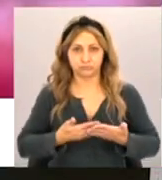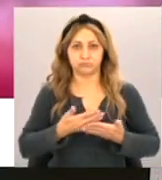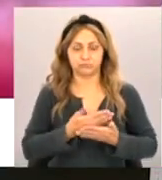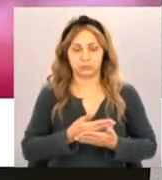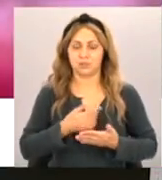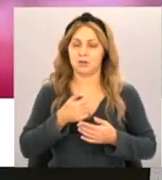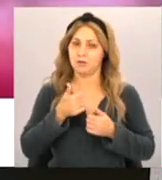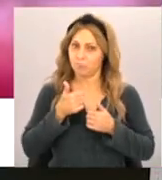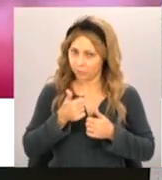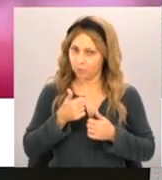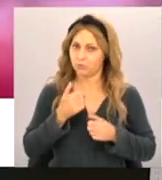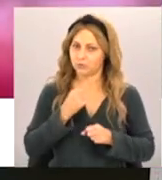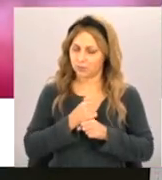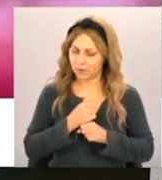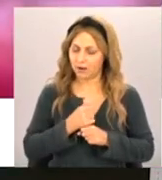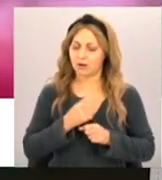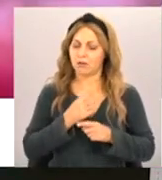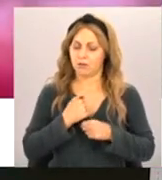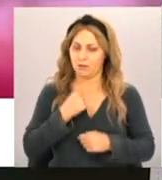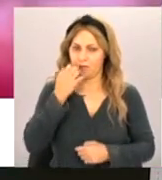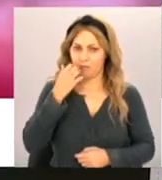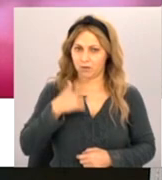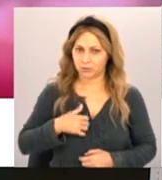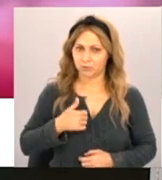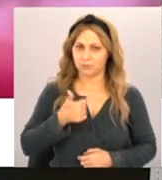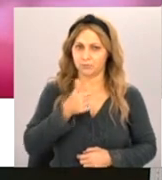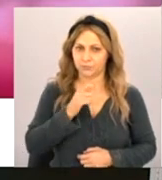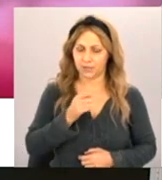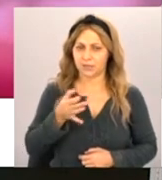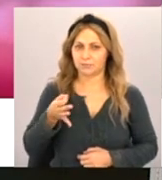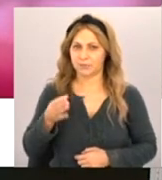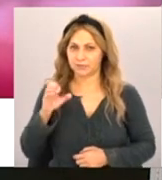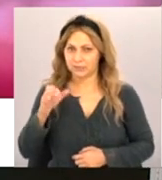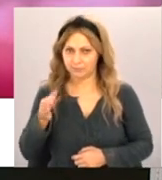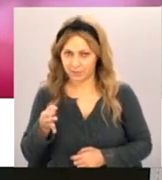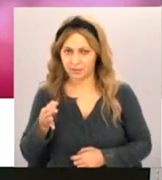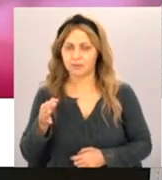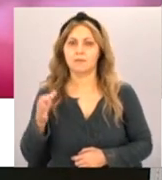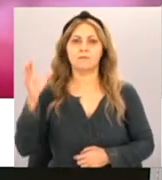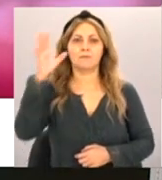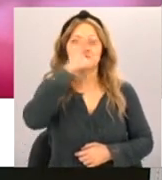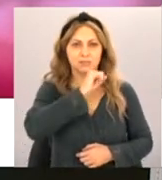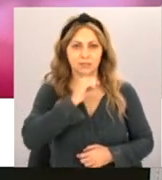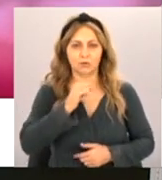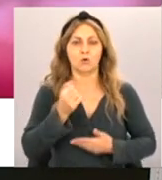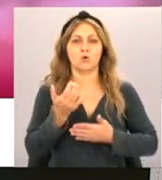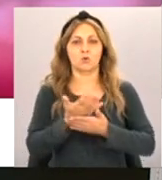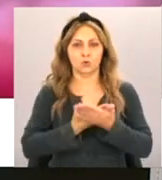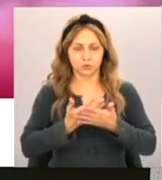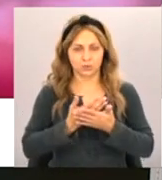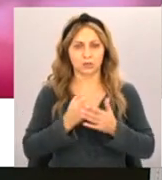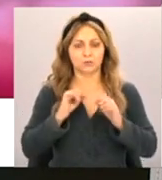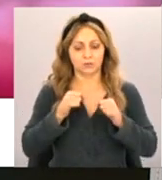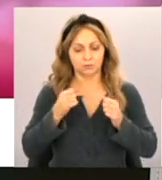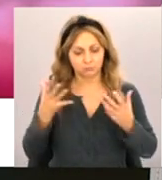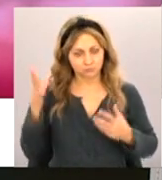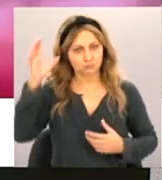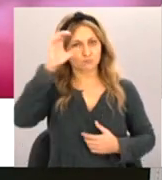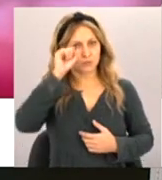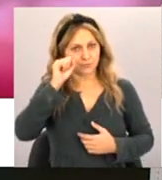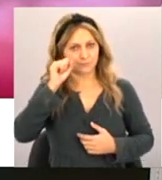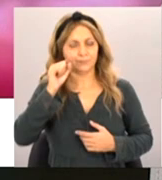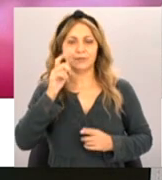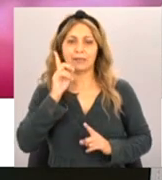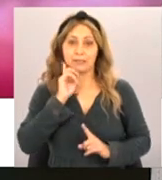seu orgulho muito deles o bloco de esquerda e PCP elegeram em 2015 Fizeram essa negociação e conseguiram esse acordo e foi